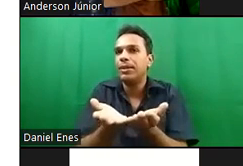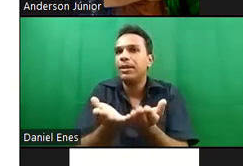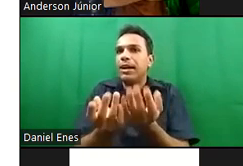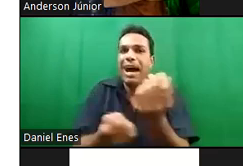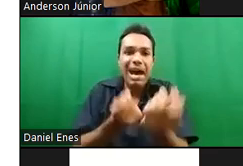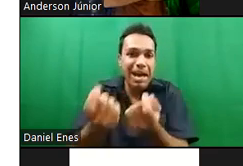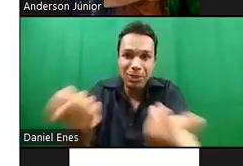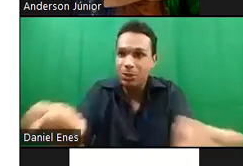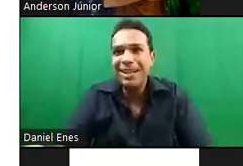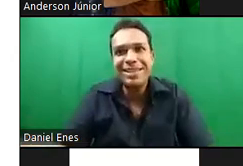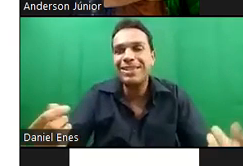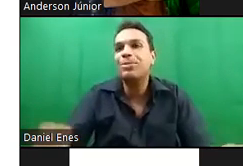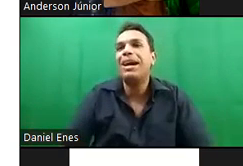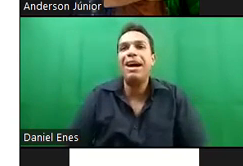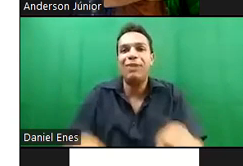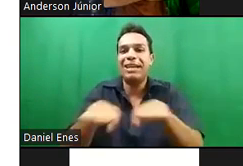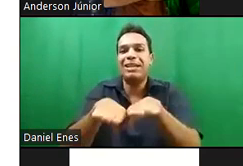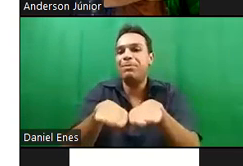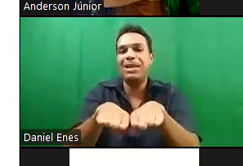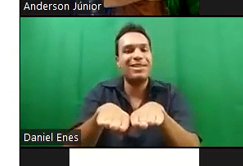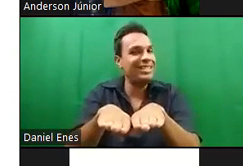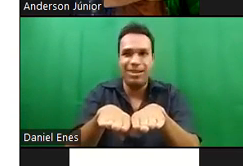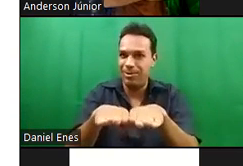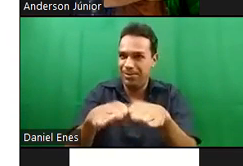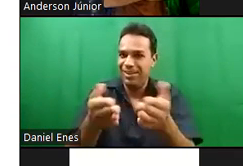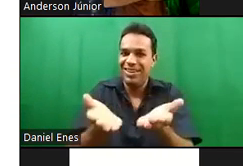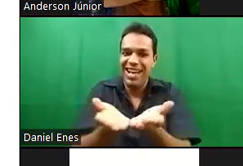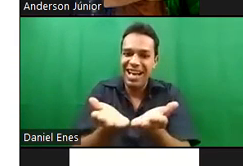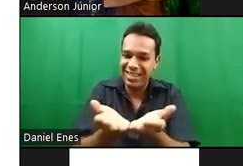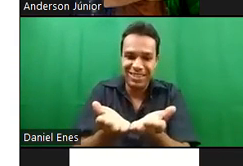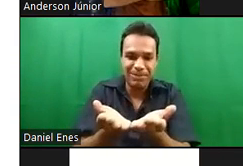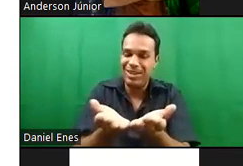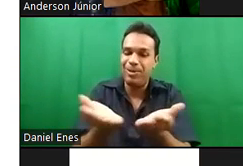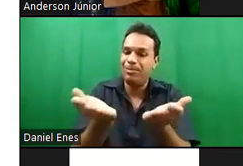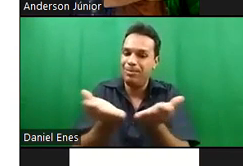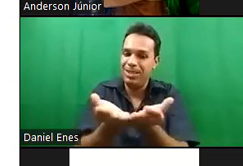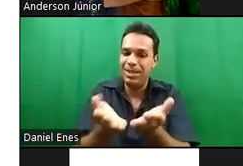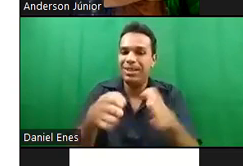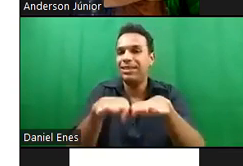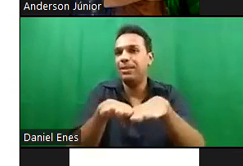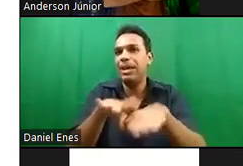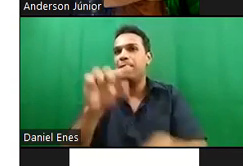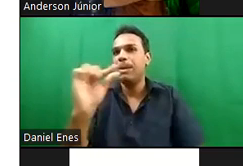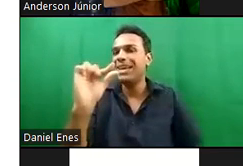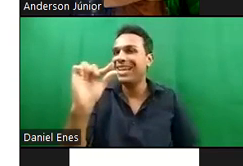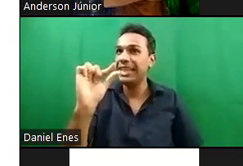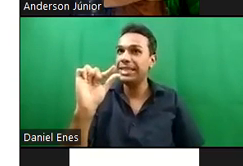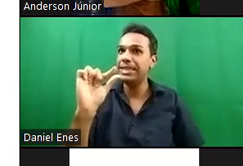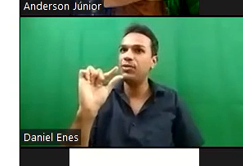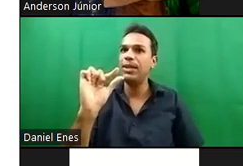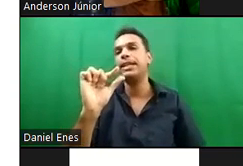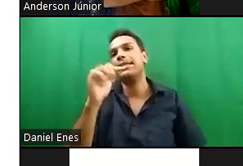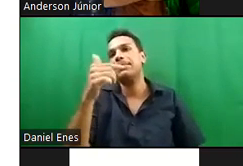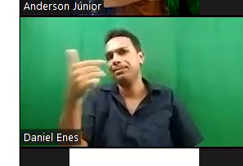mão. Ah, é muito parecido. Mas, falar que Bíblia é isso aqui, não. Ah, isso aqui é também? Não. Bíblia também. Uma